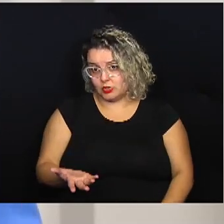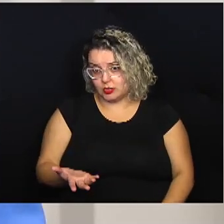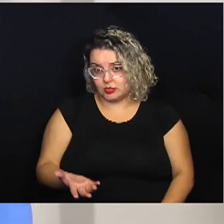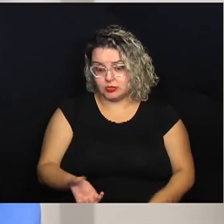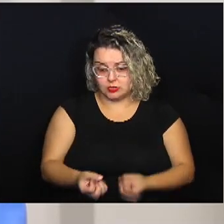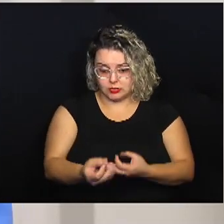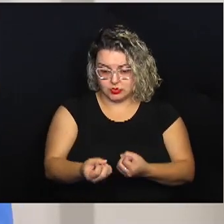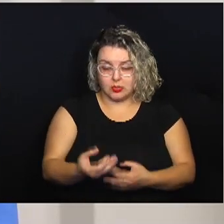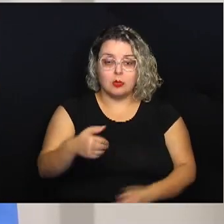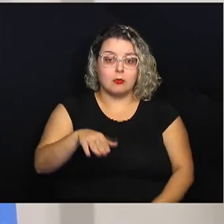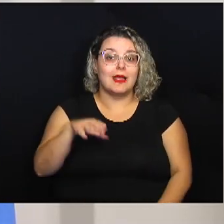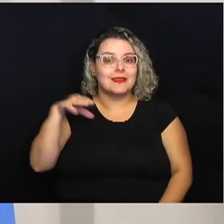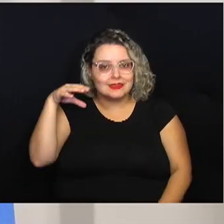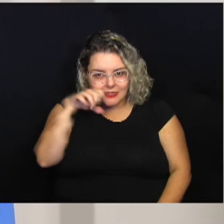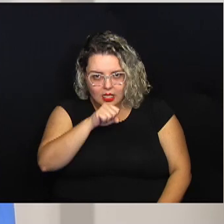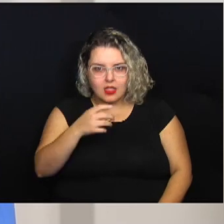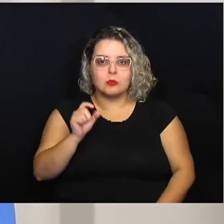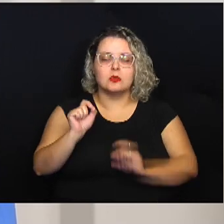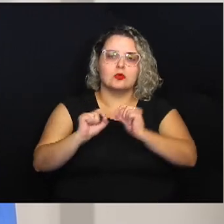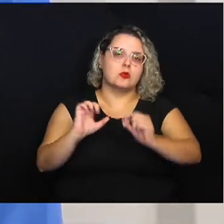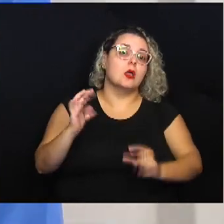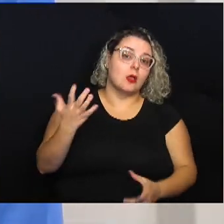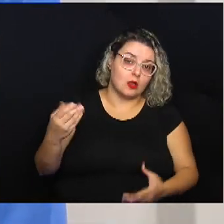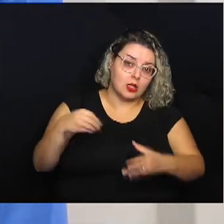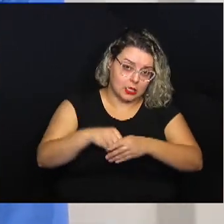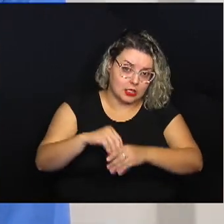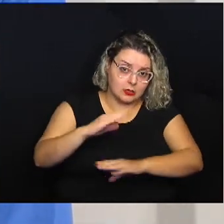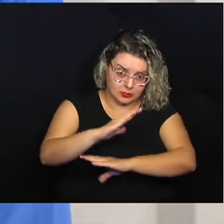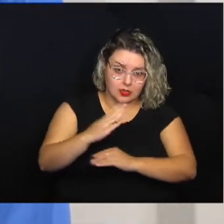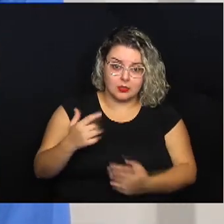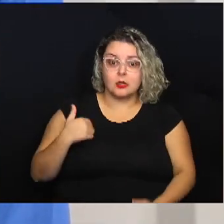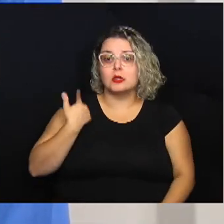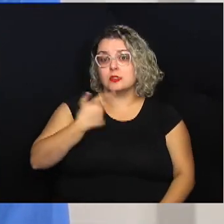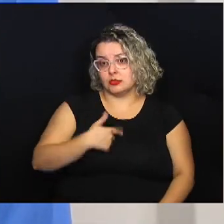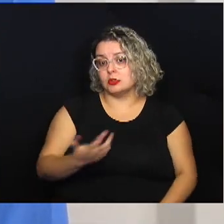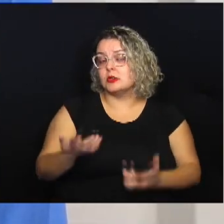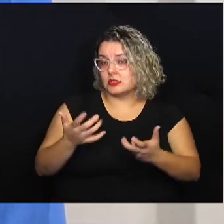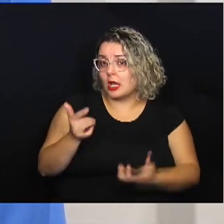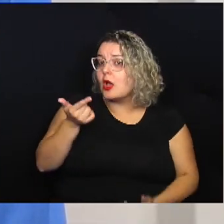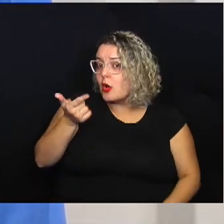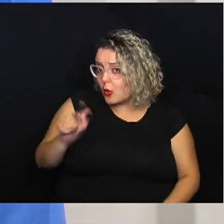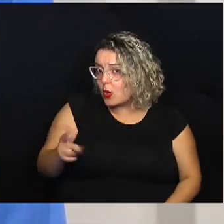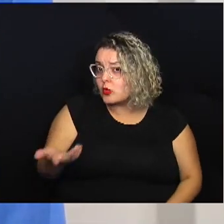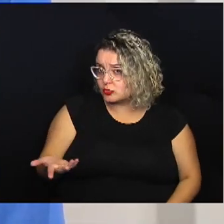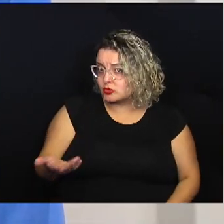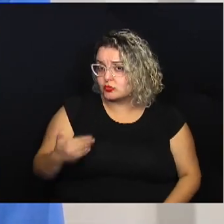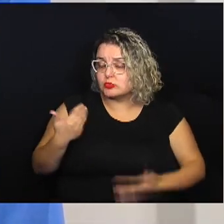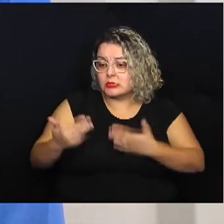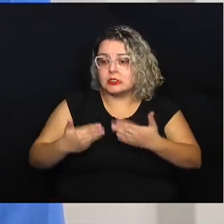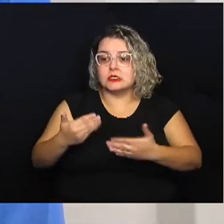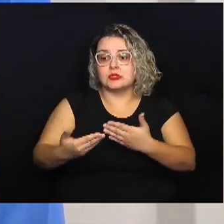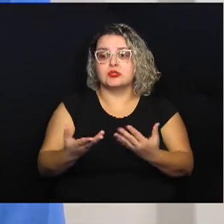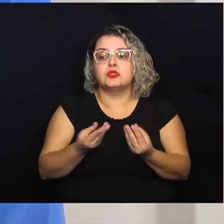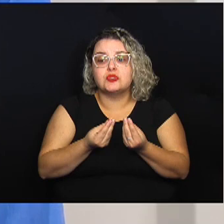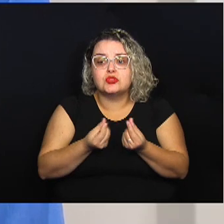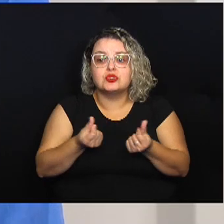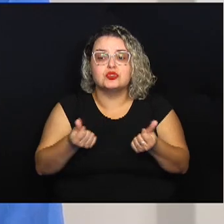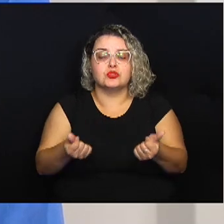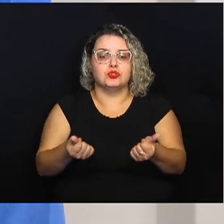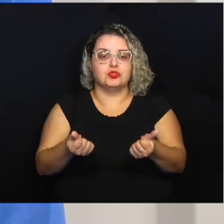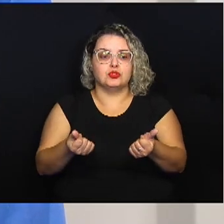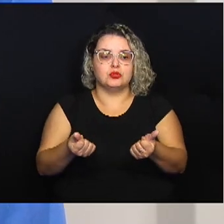informar mais rapidamente o que acontece na Câmara. E a gente quer continuar nesse processo de aperfeiçoamento